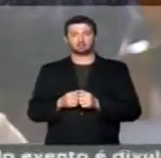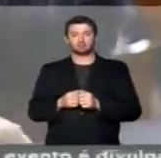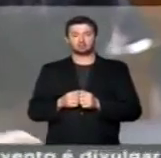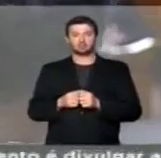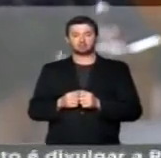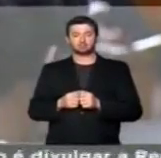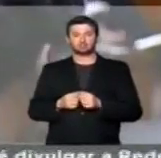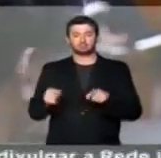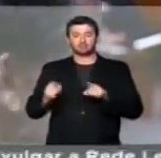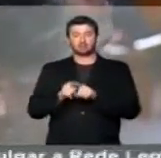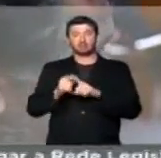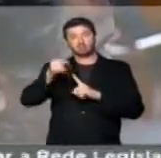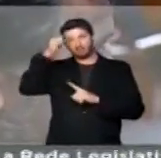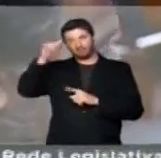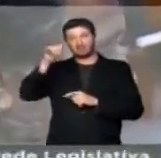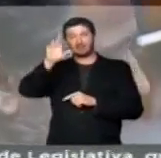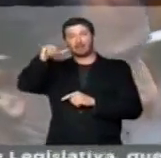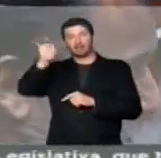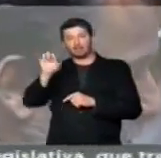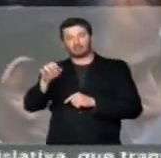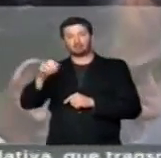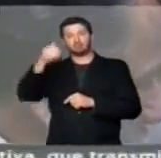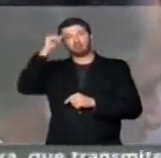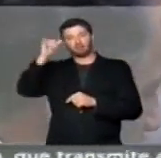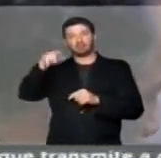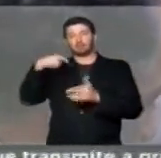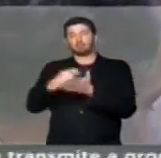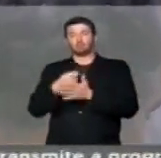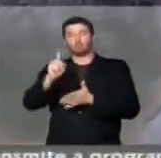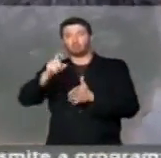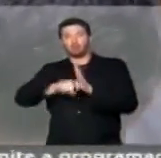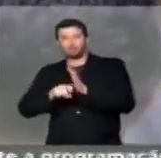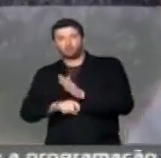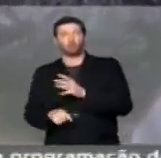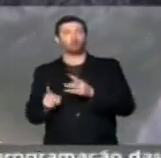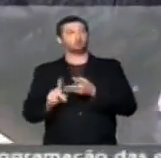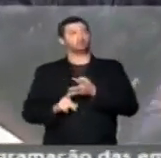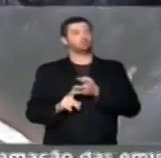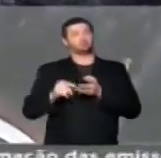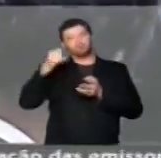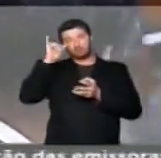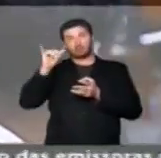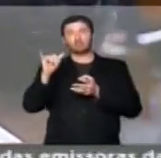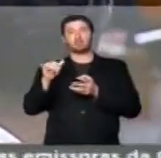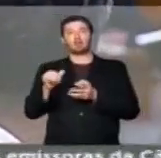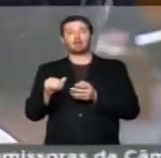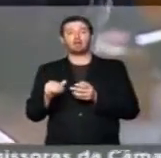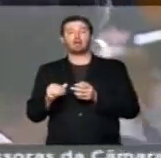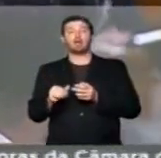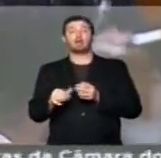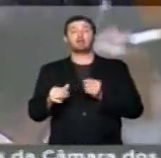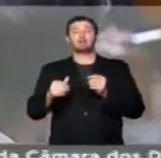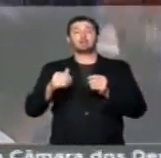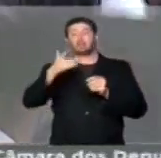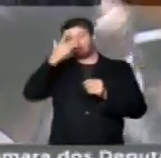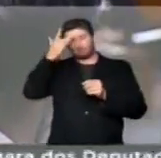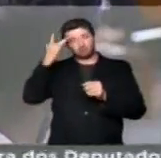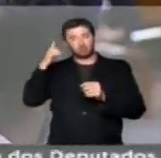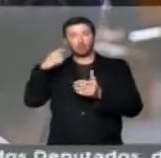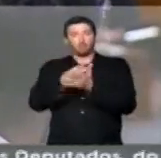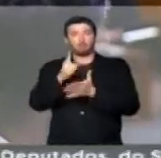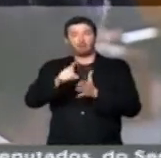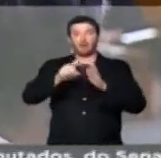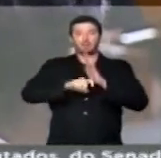para coibir o crime, para impedir a sonegação, para garantir os recursos públicos sonegados pelas